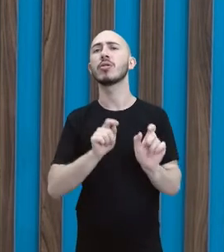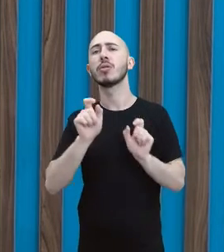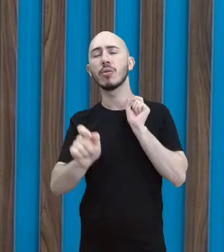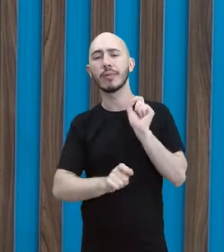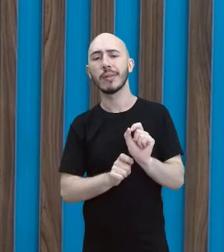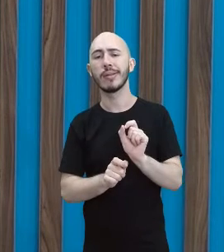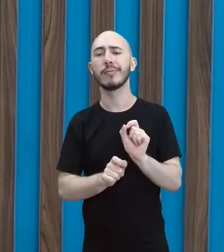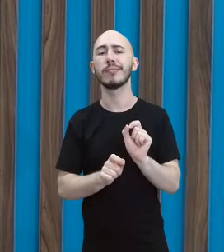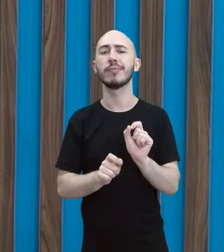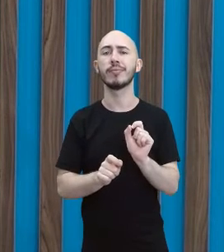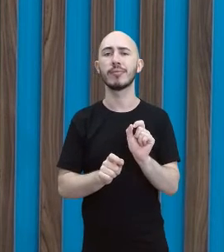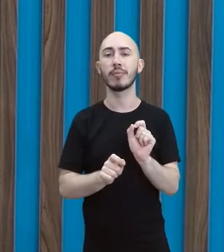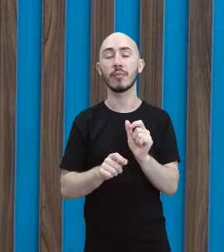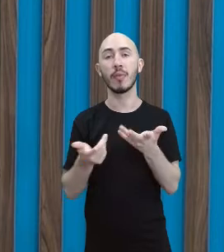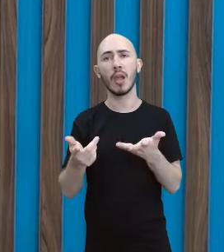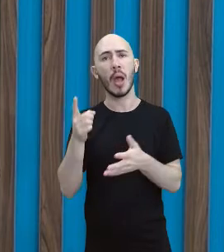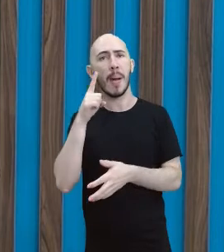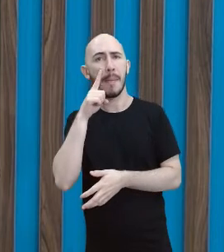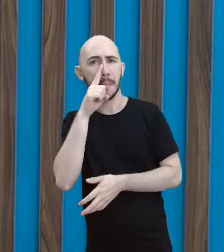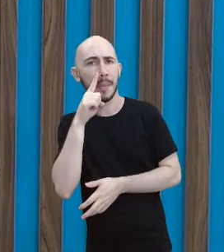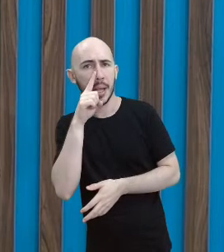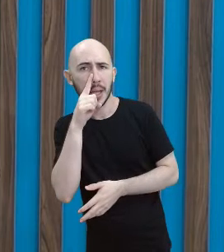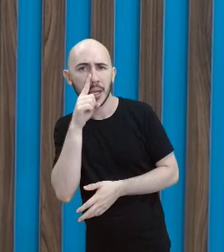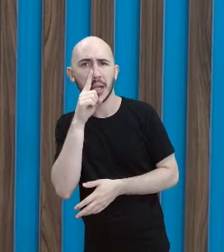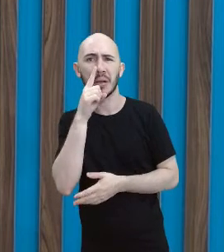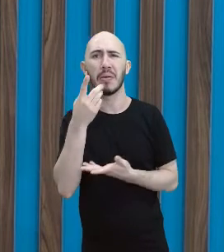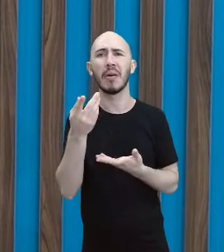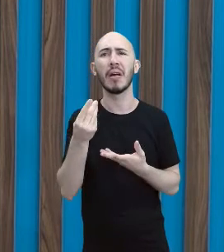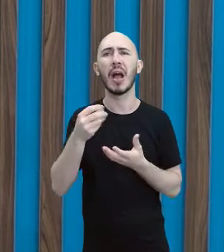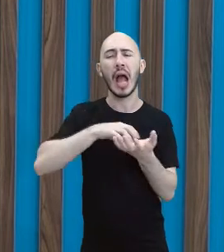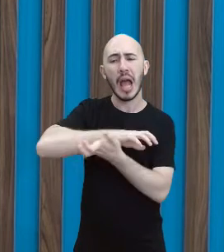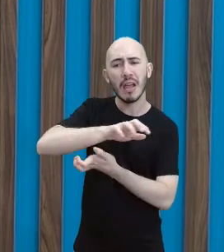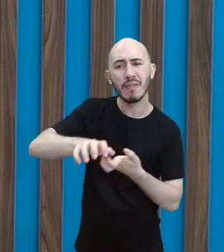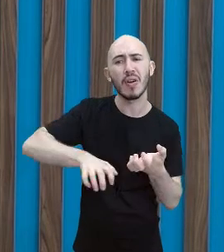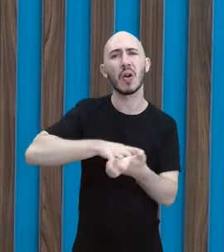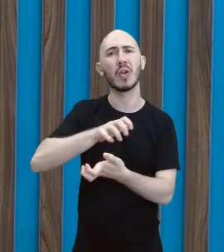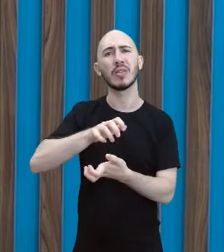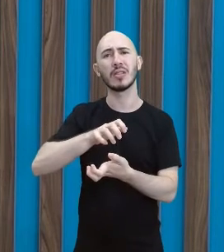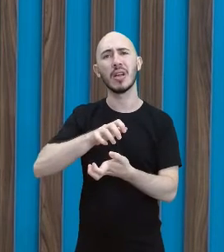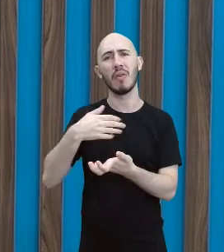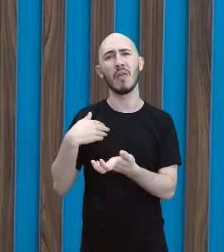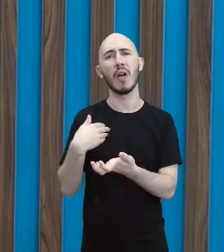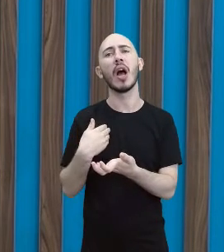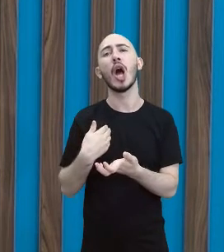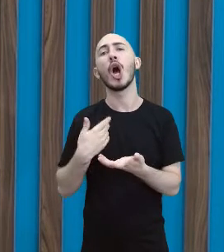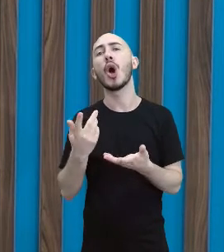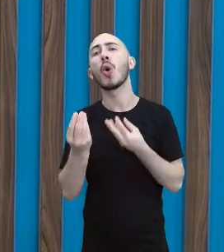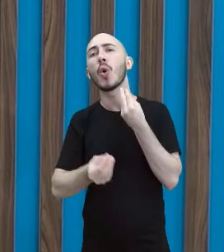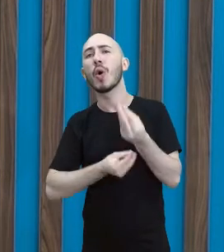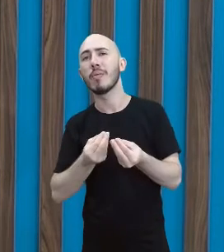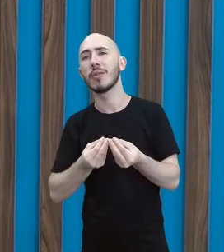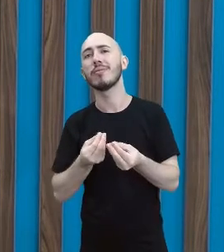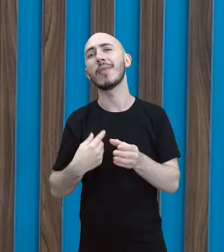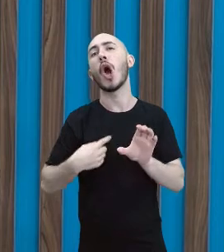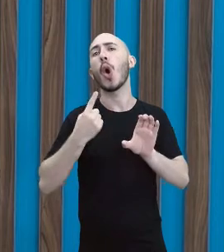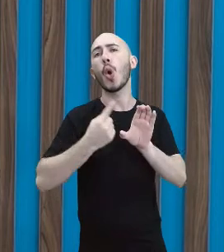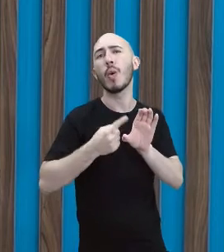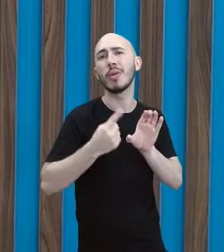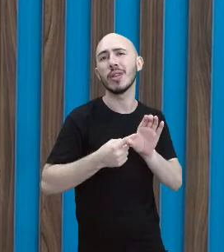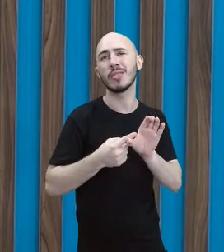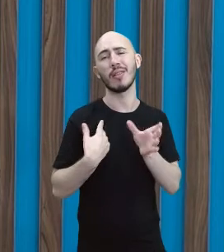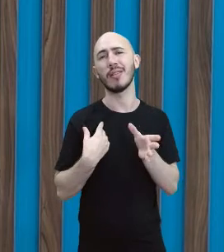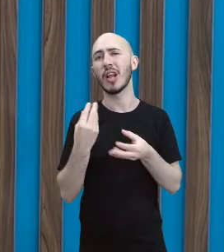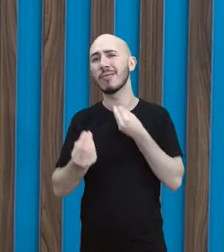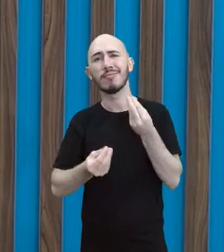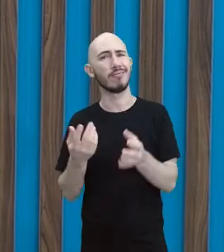havia risco nenhum aí de uma revolução aí dita comunista, né, porque esses grupos comunistas